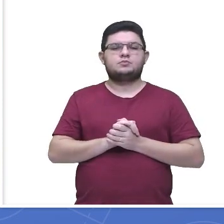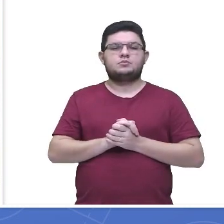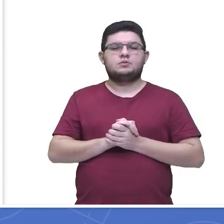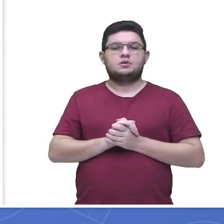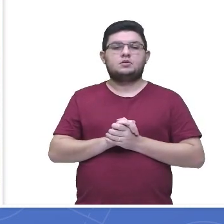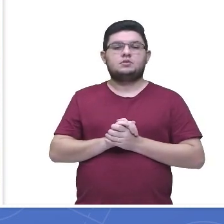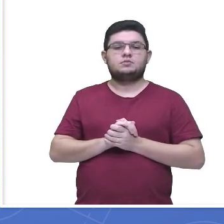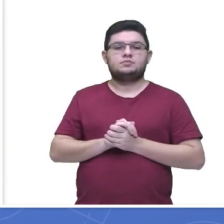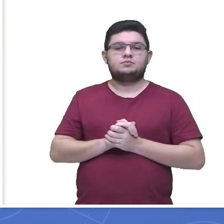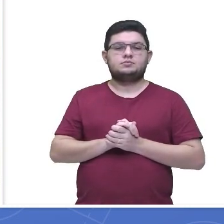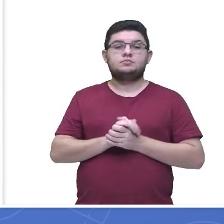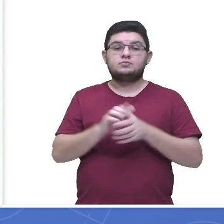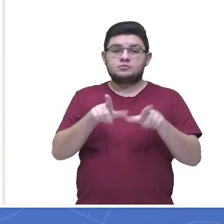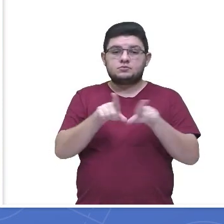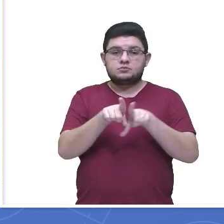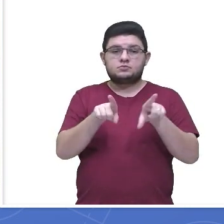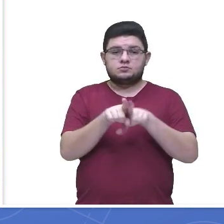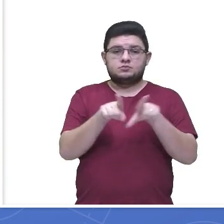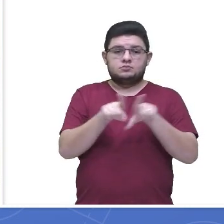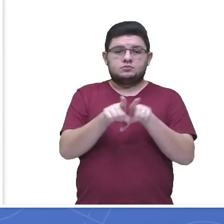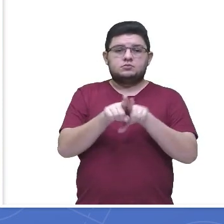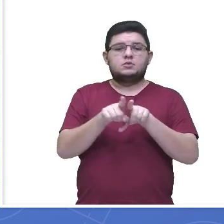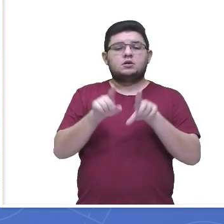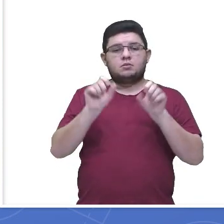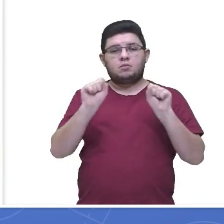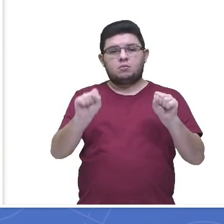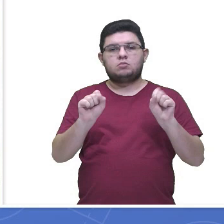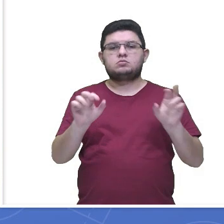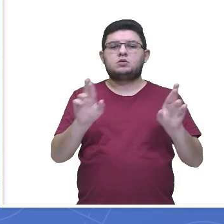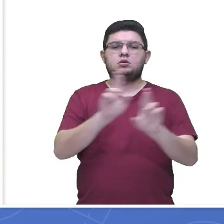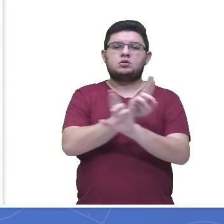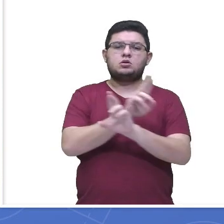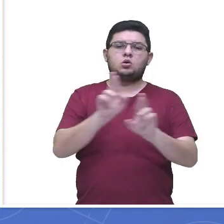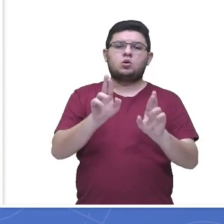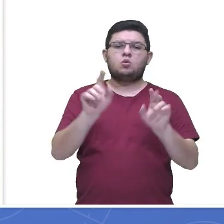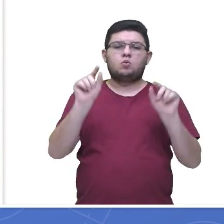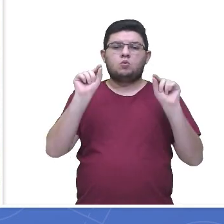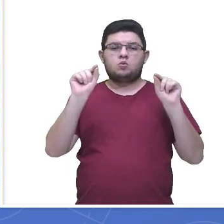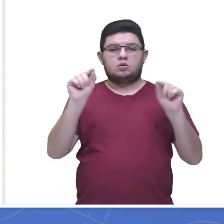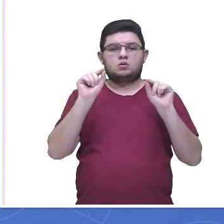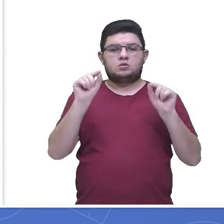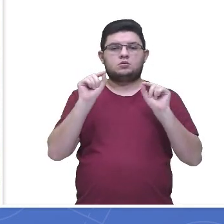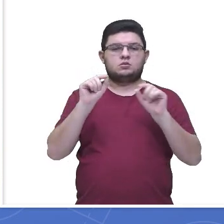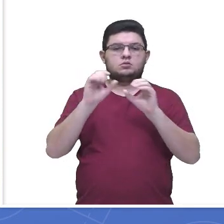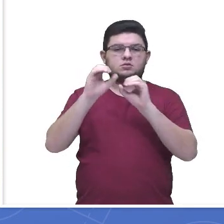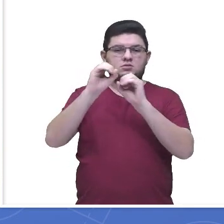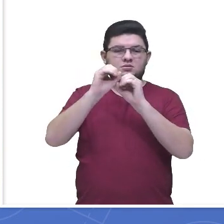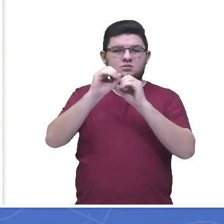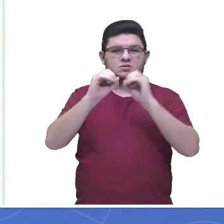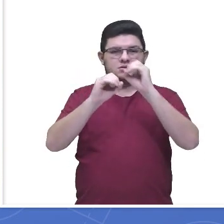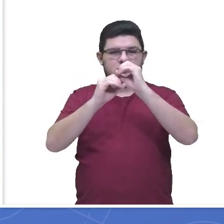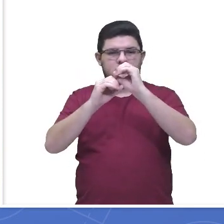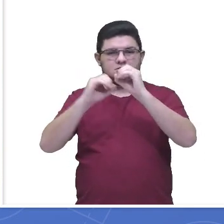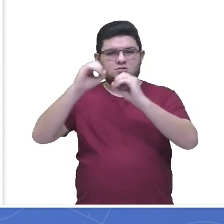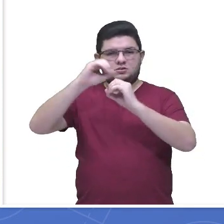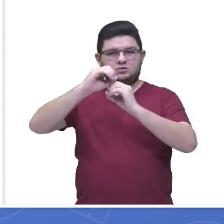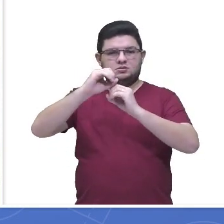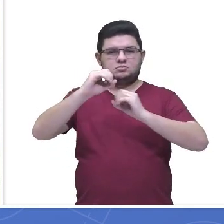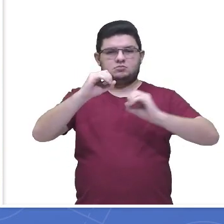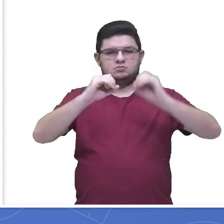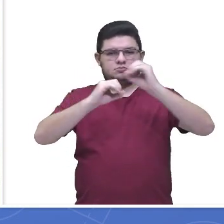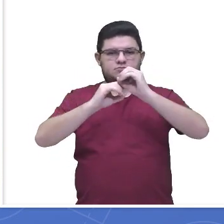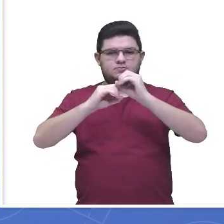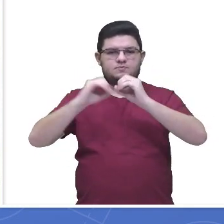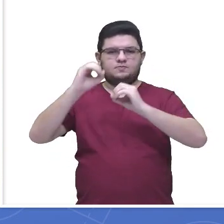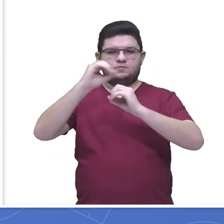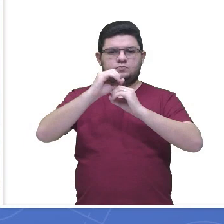Os cocos, eles podem vir associados, e aí elas formam os estafilococos, por exemplo. Tá? Então, a gente tem